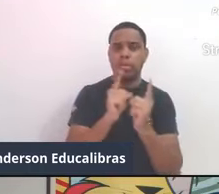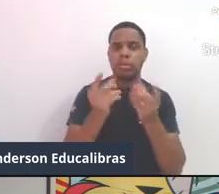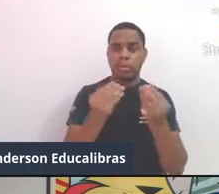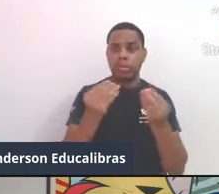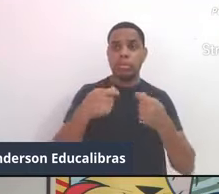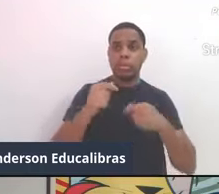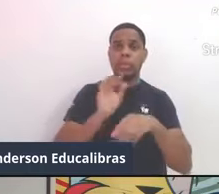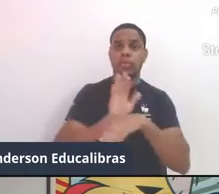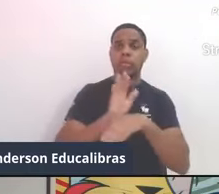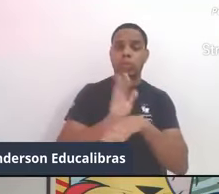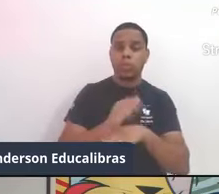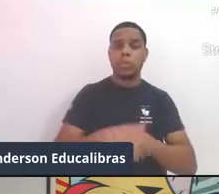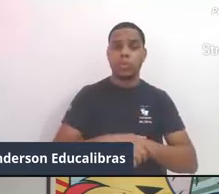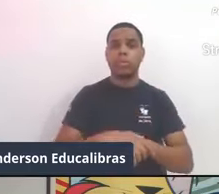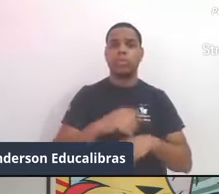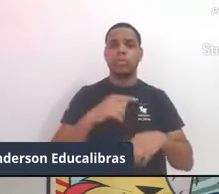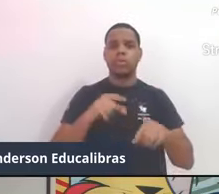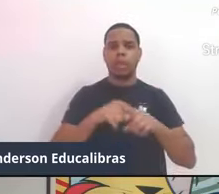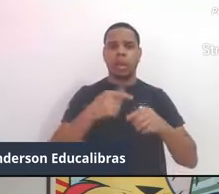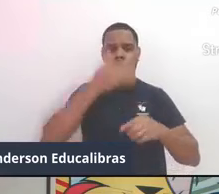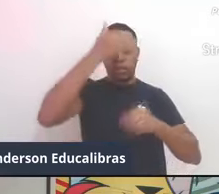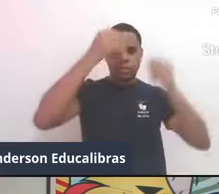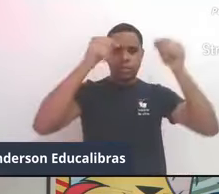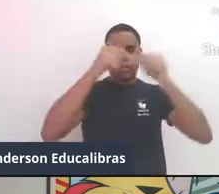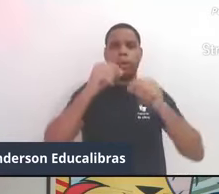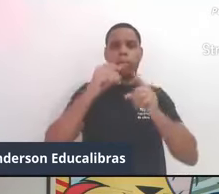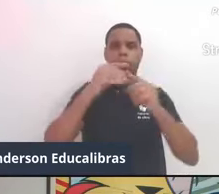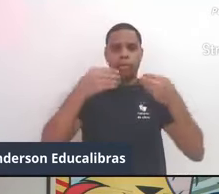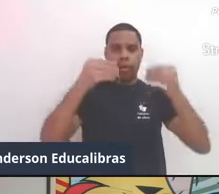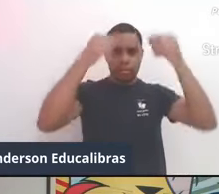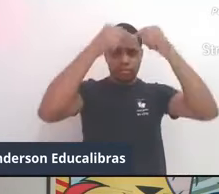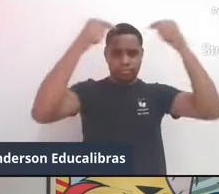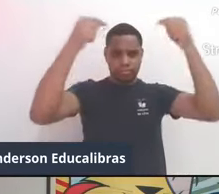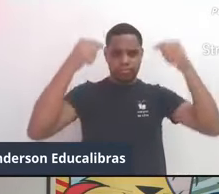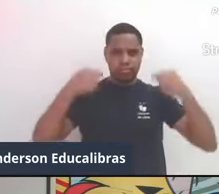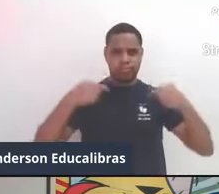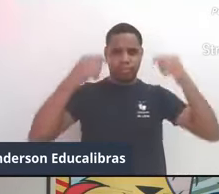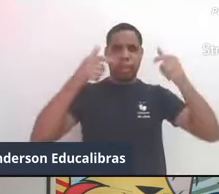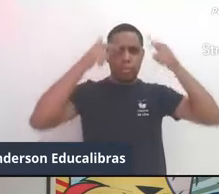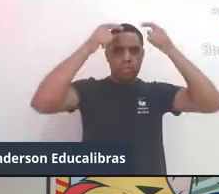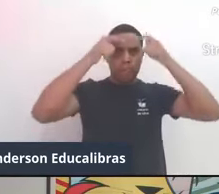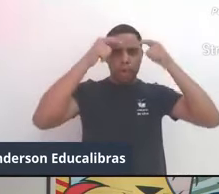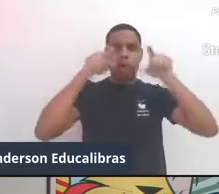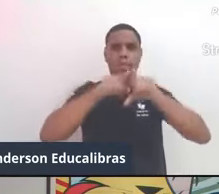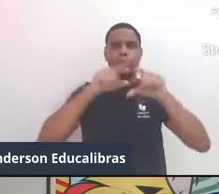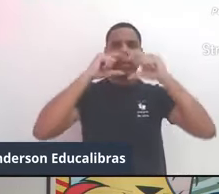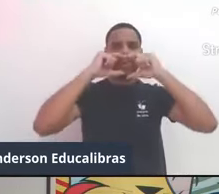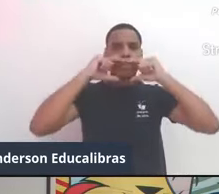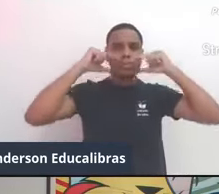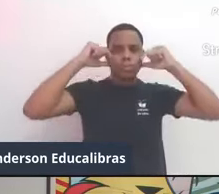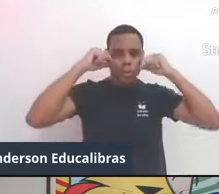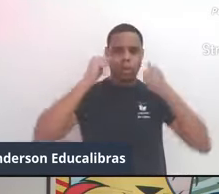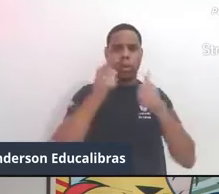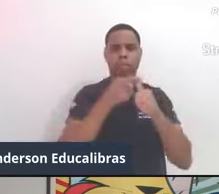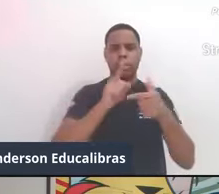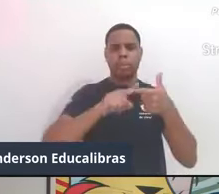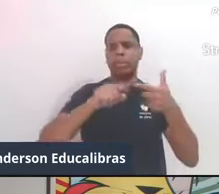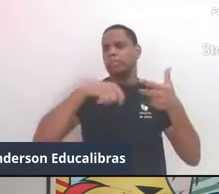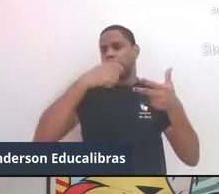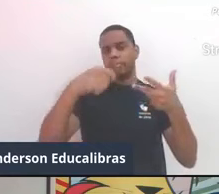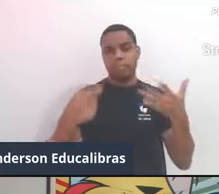necessidade. Viseiras, máscaras, enfim, isso tudo faz parte desse esforço. Agora, nós